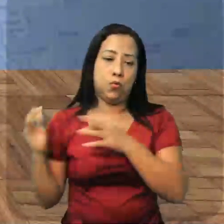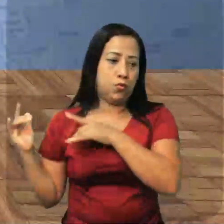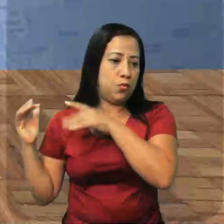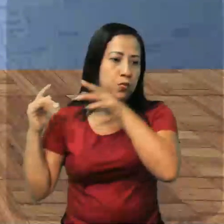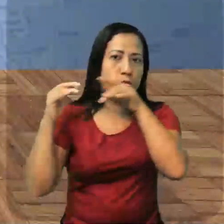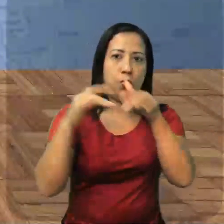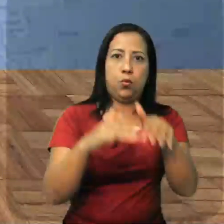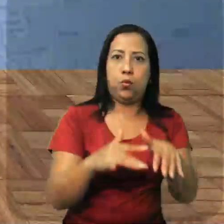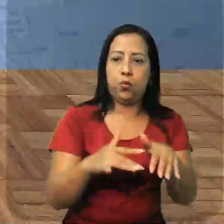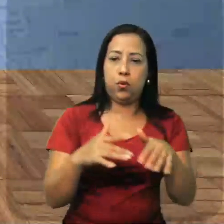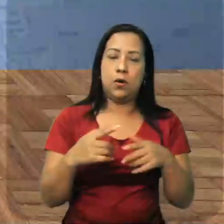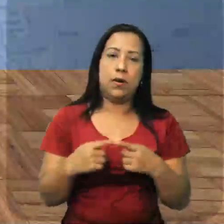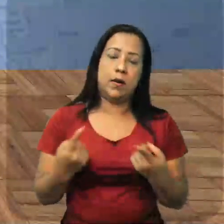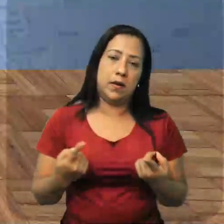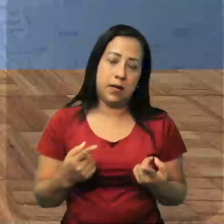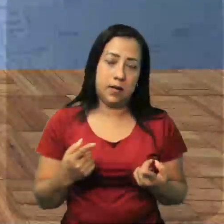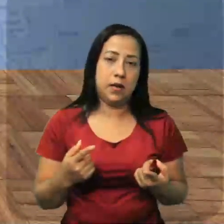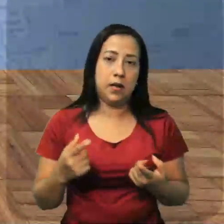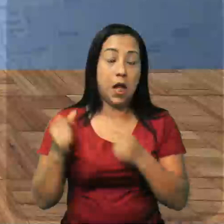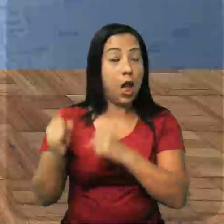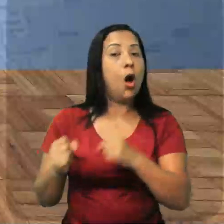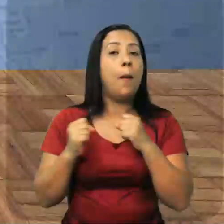Isso pode ocorrer no mundo.